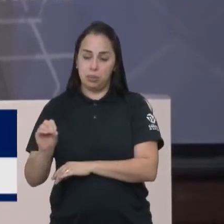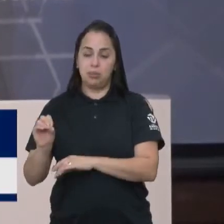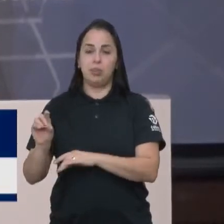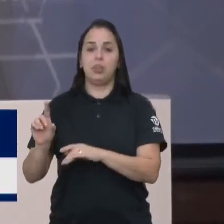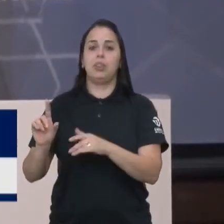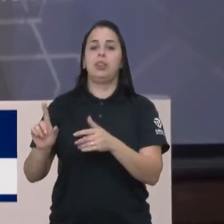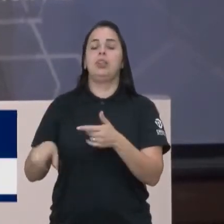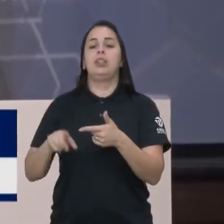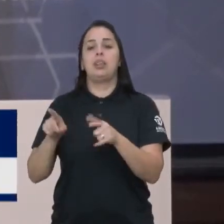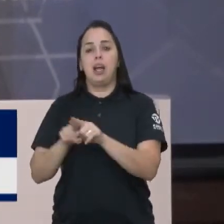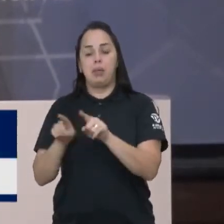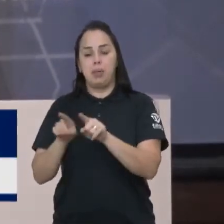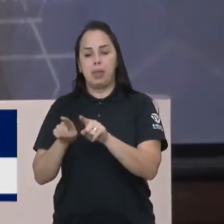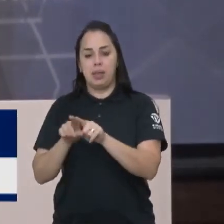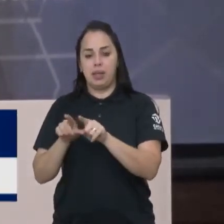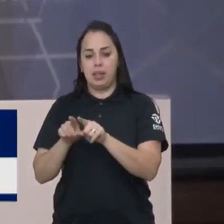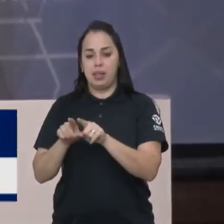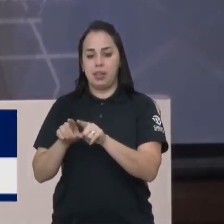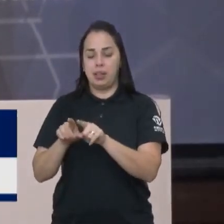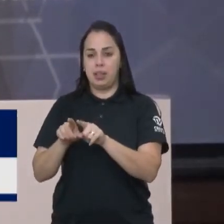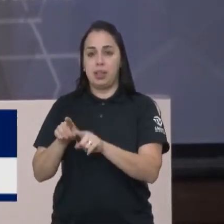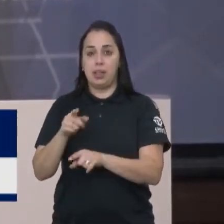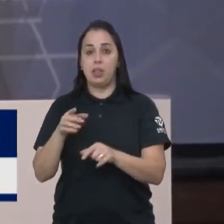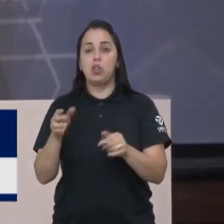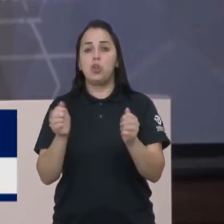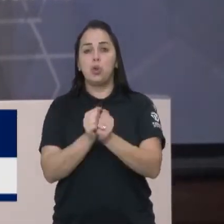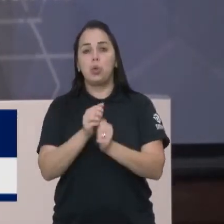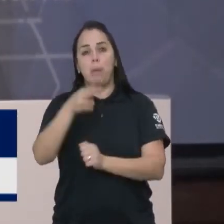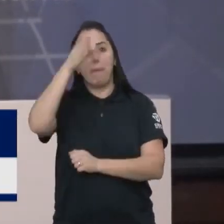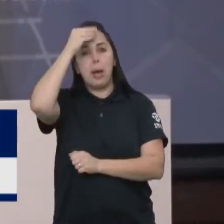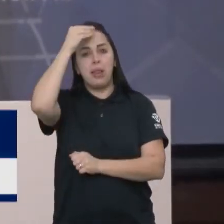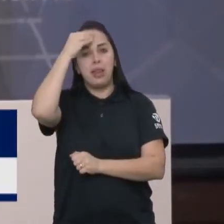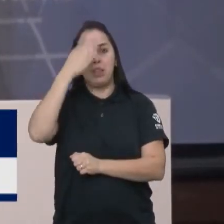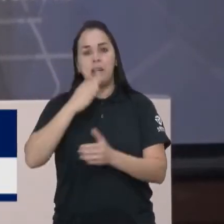Delvio Bufulim, nosso padrinho de casamento.